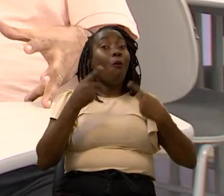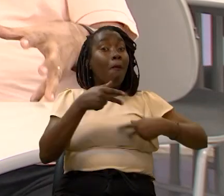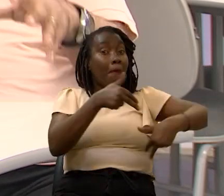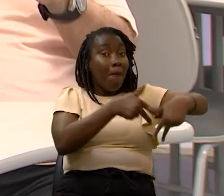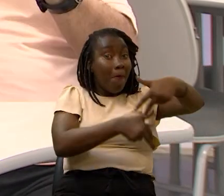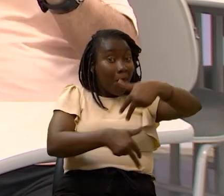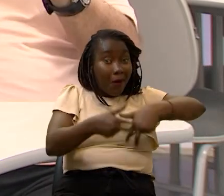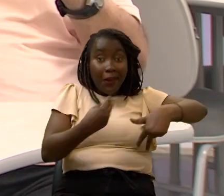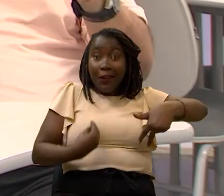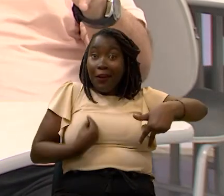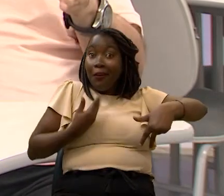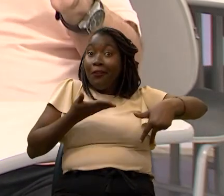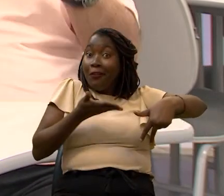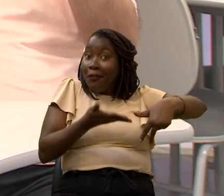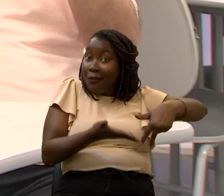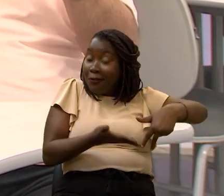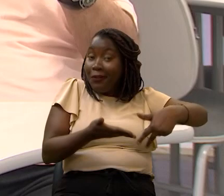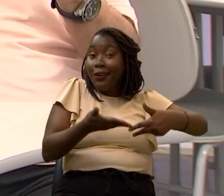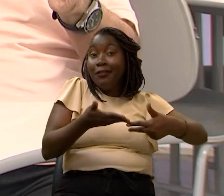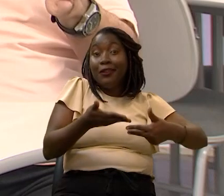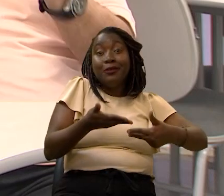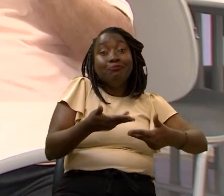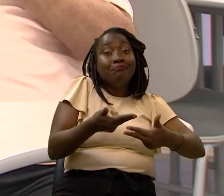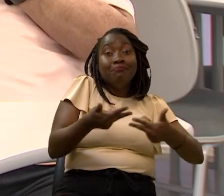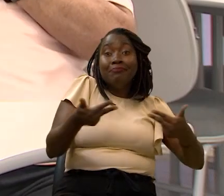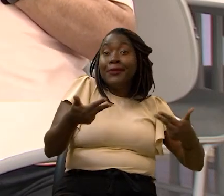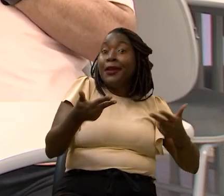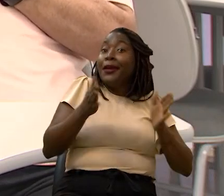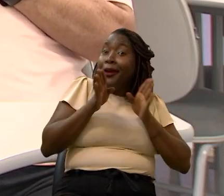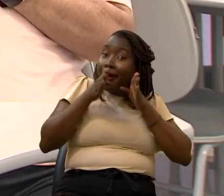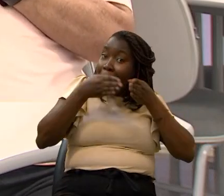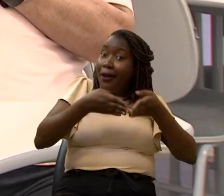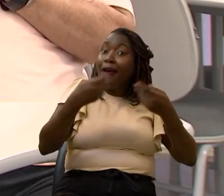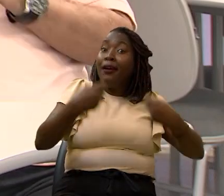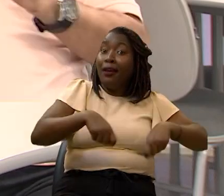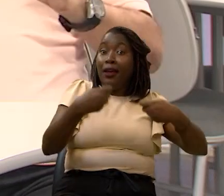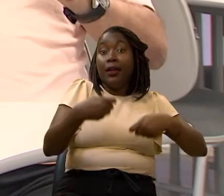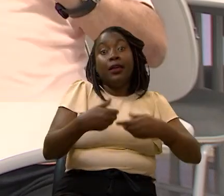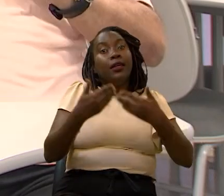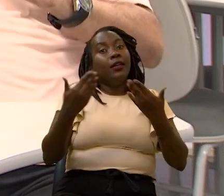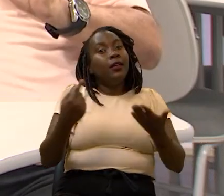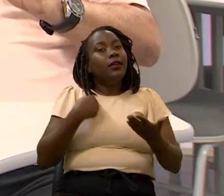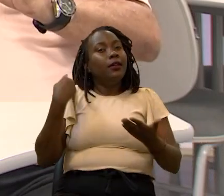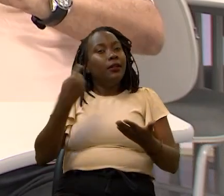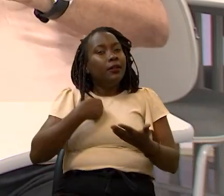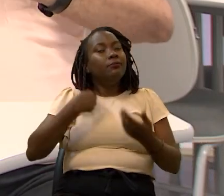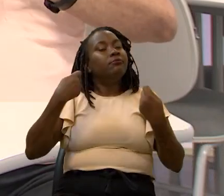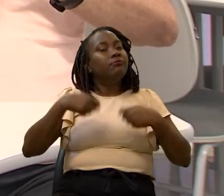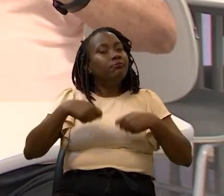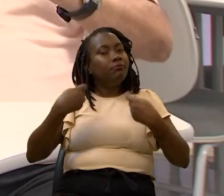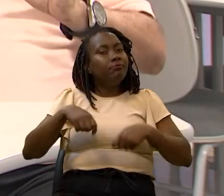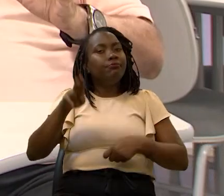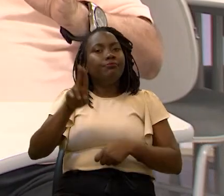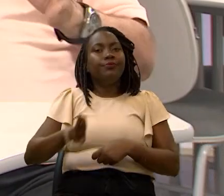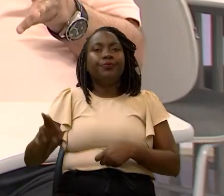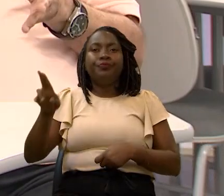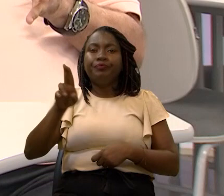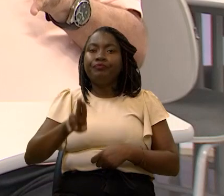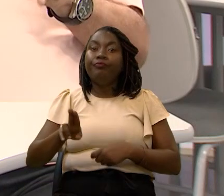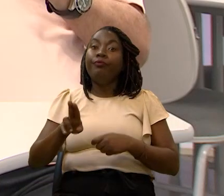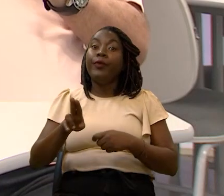espécie humana vive nesse planeta em condições muito específicas. Então nós temos que ter um